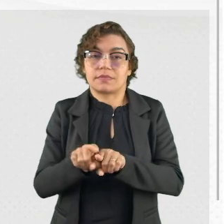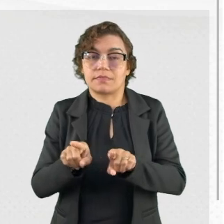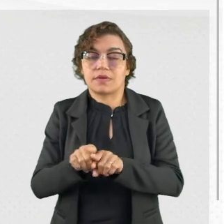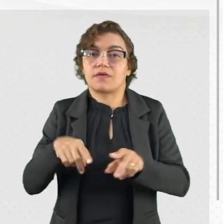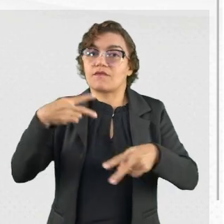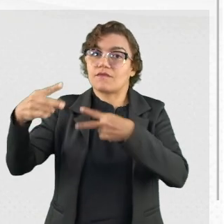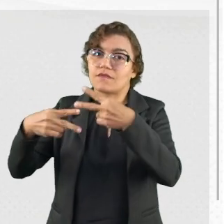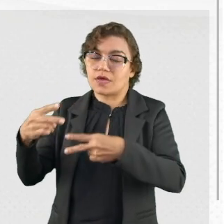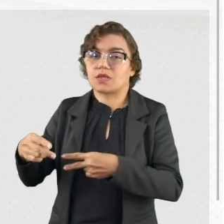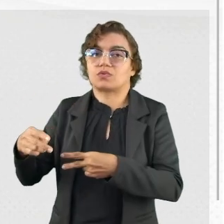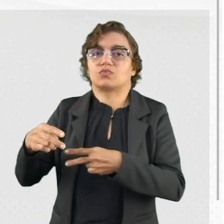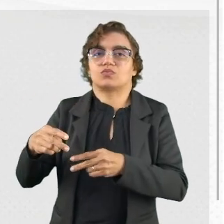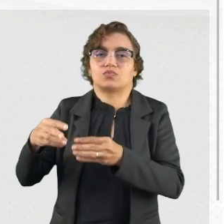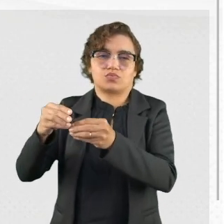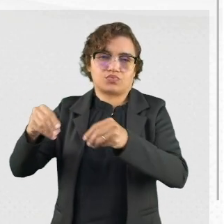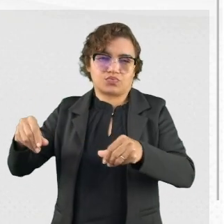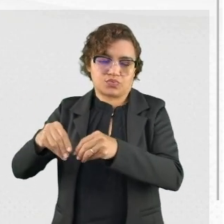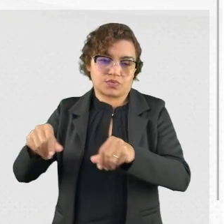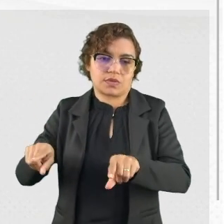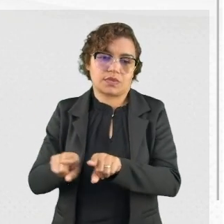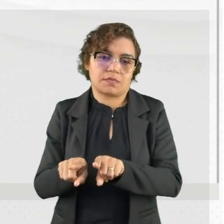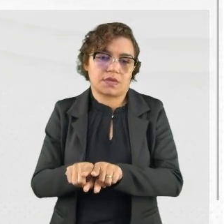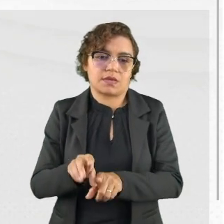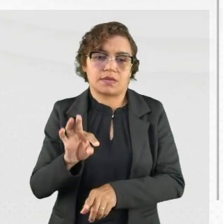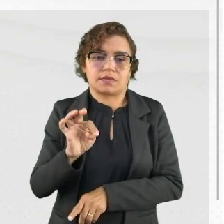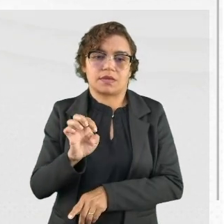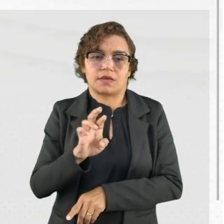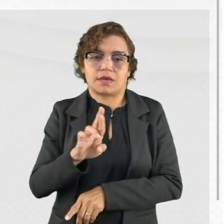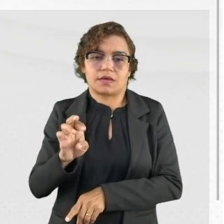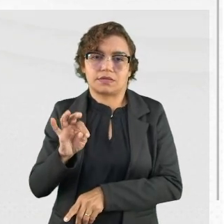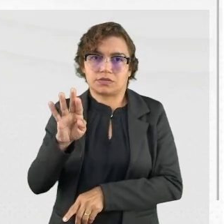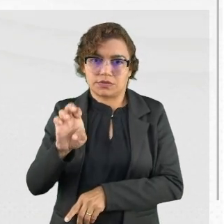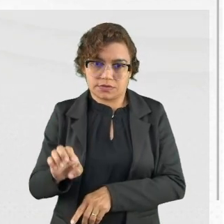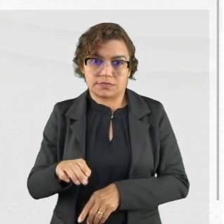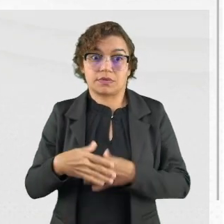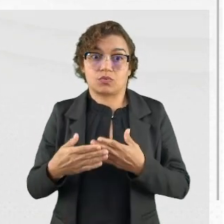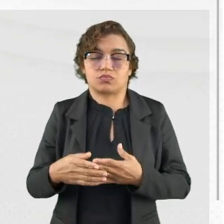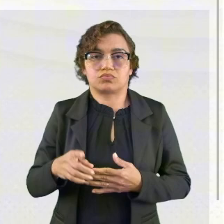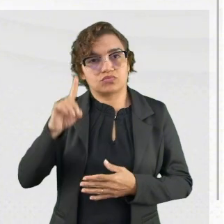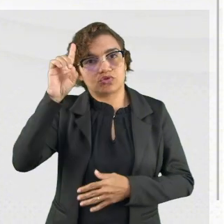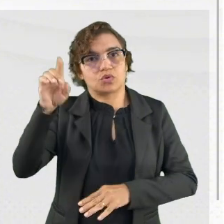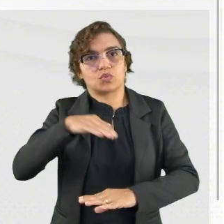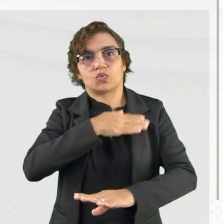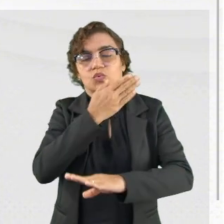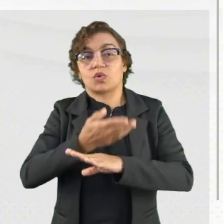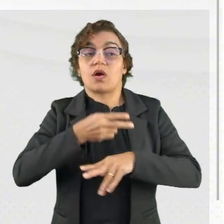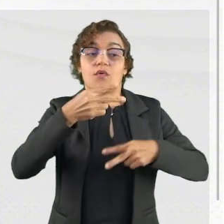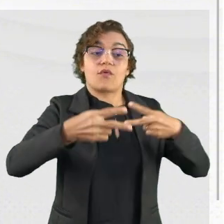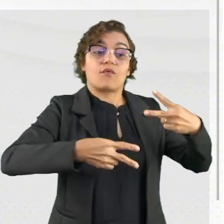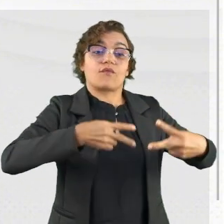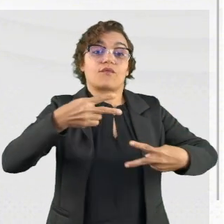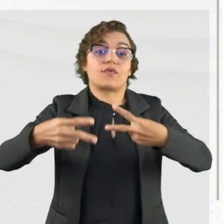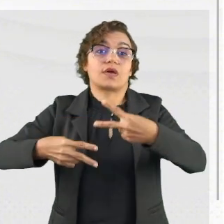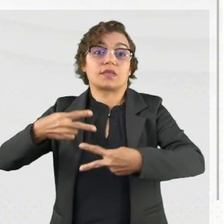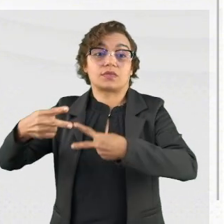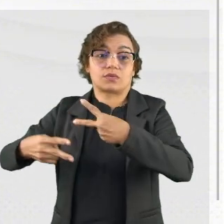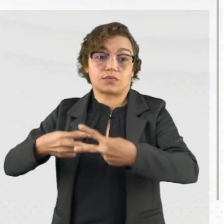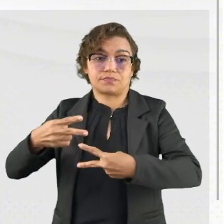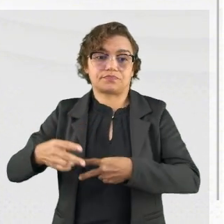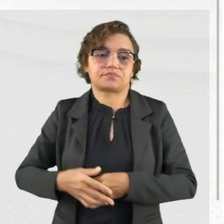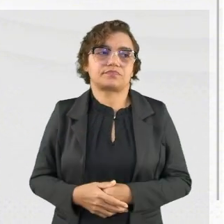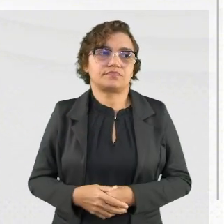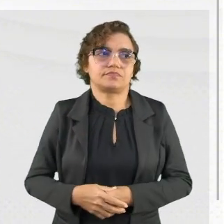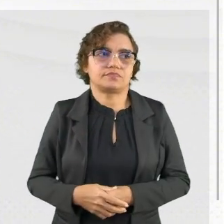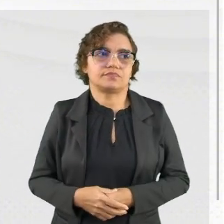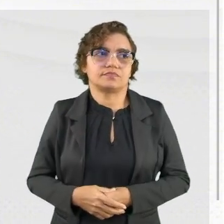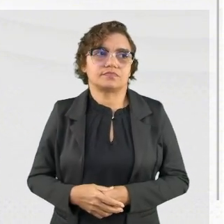continental, tá? Então vamos aqui, ó. Durante o dia, o vento, ó, tá